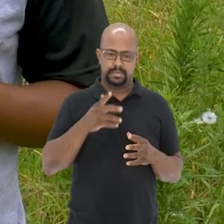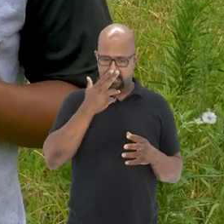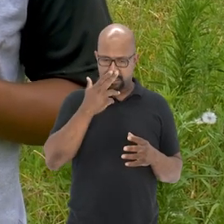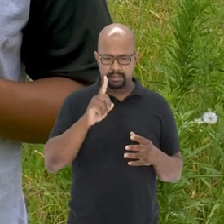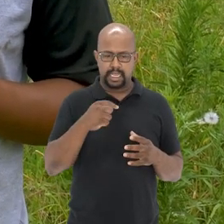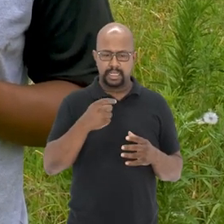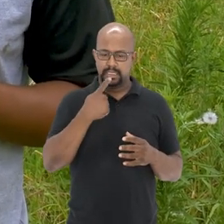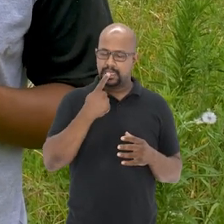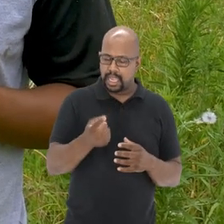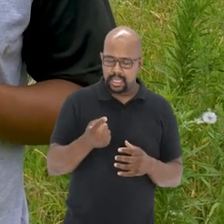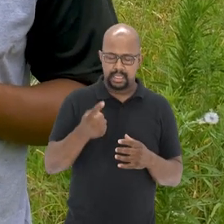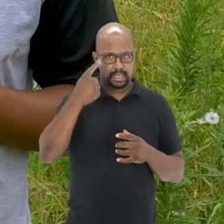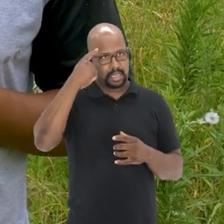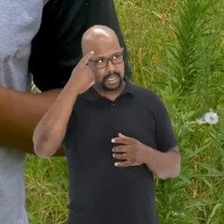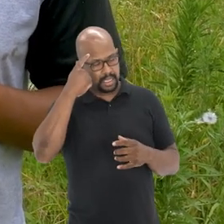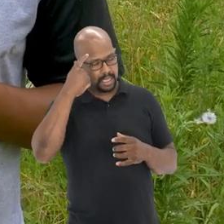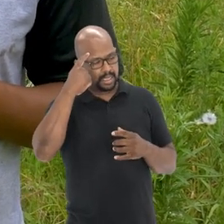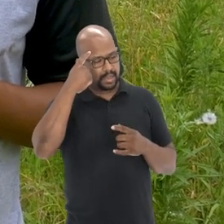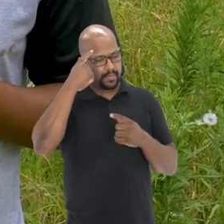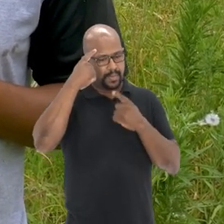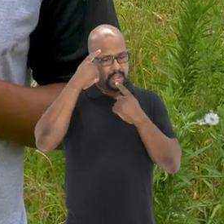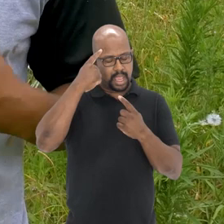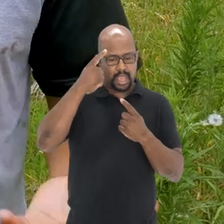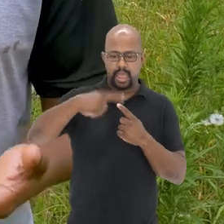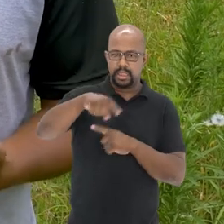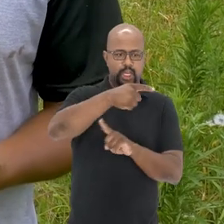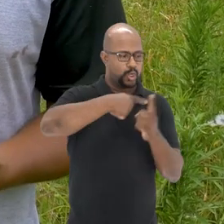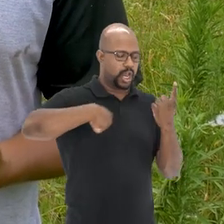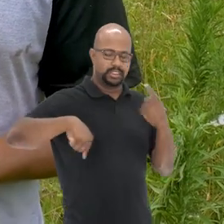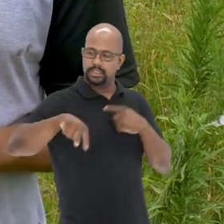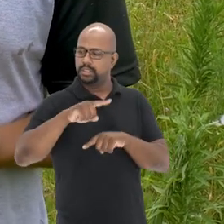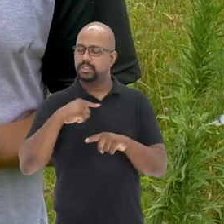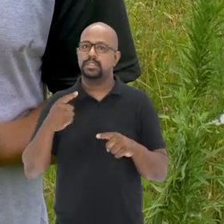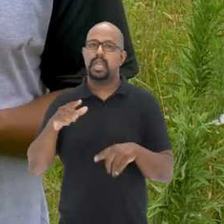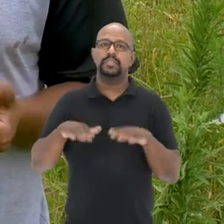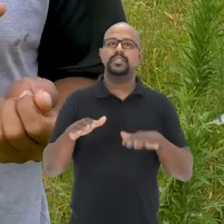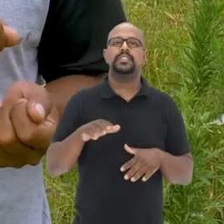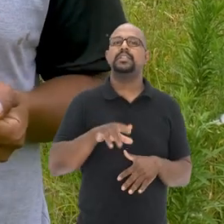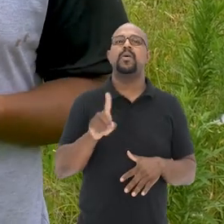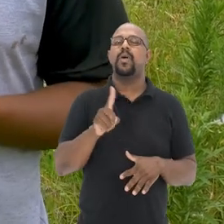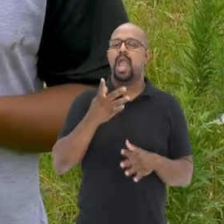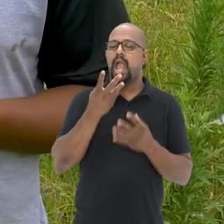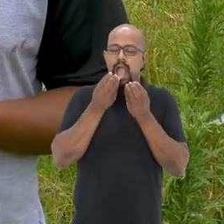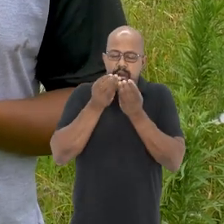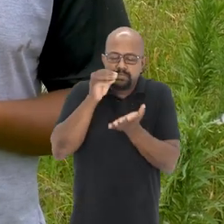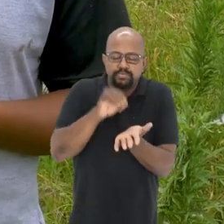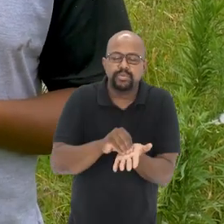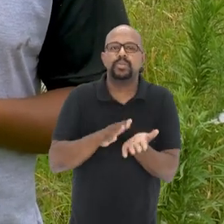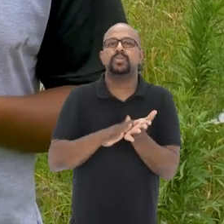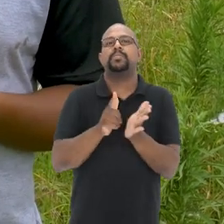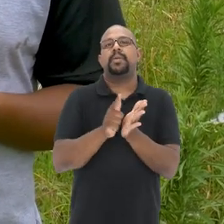Ele sai daqui, ele sai daqui, ele sai daqui, entre nós. Muitas vezes ele não é colocado no